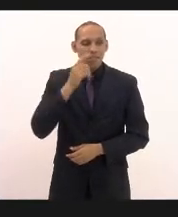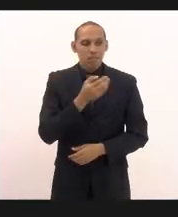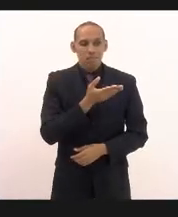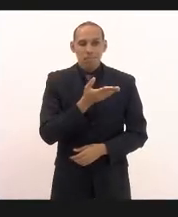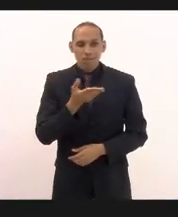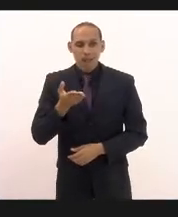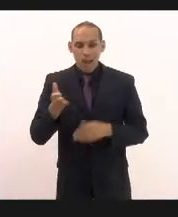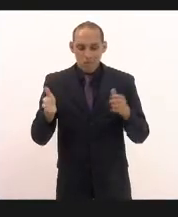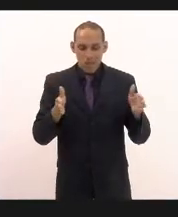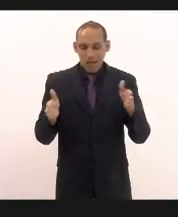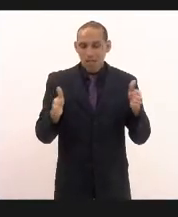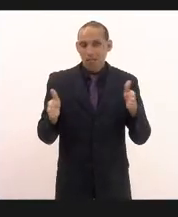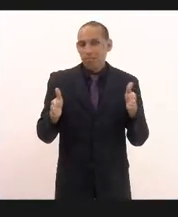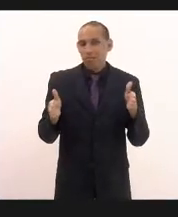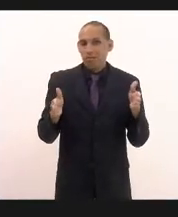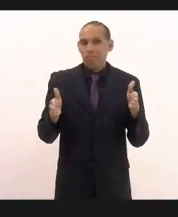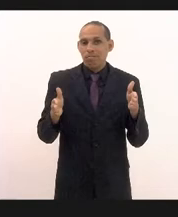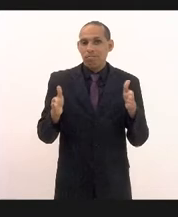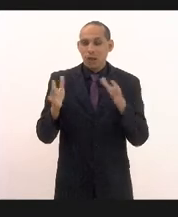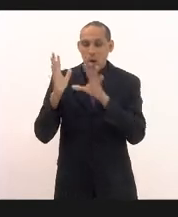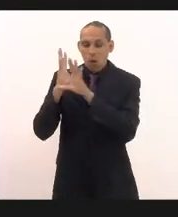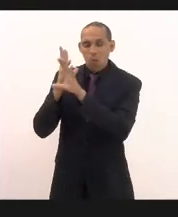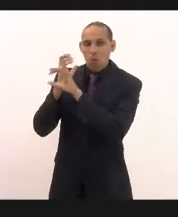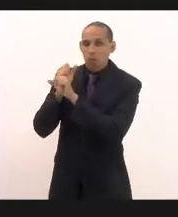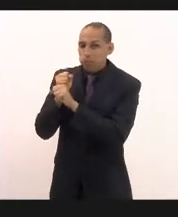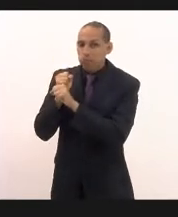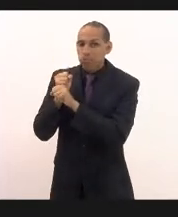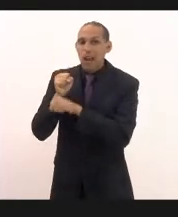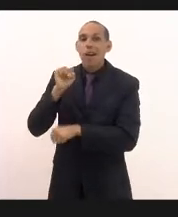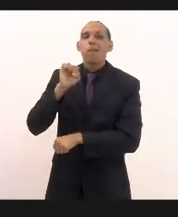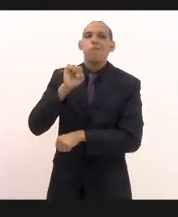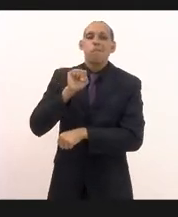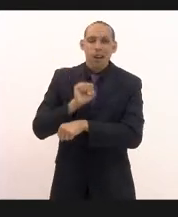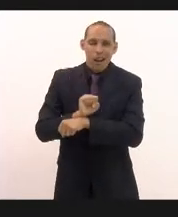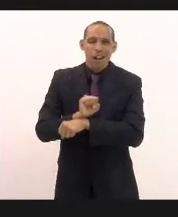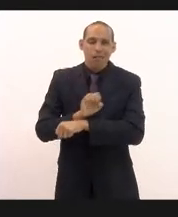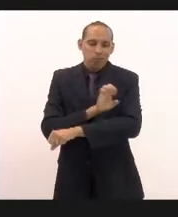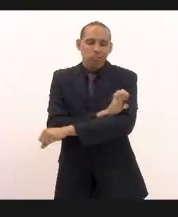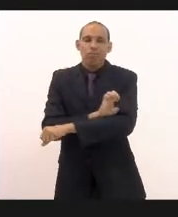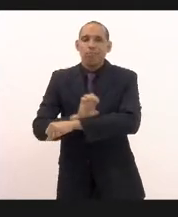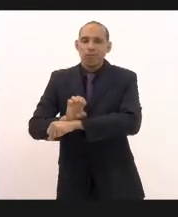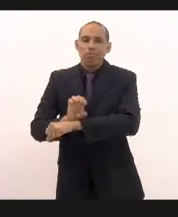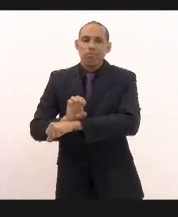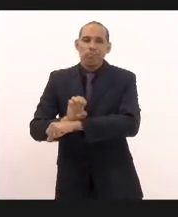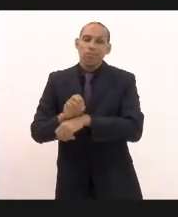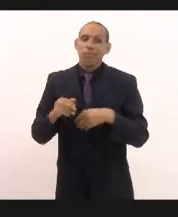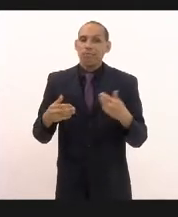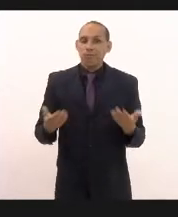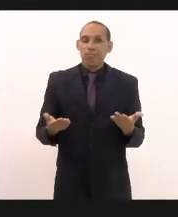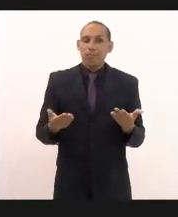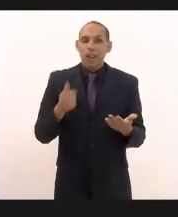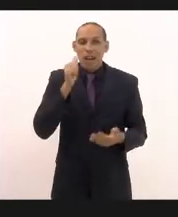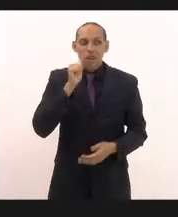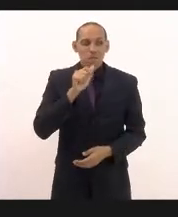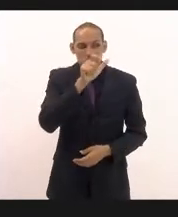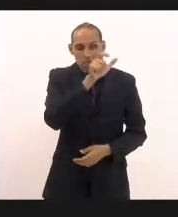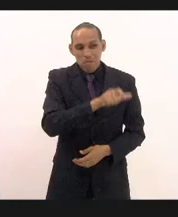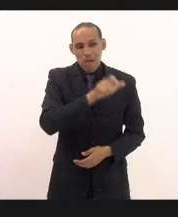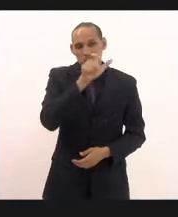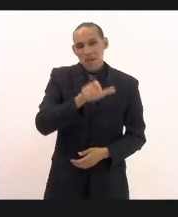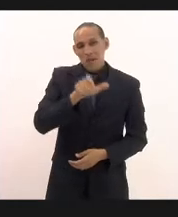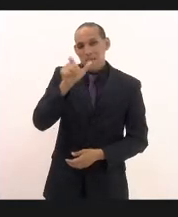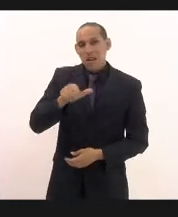período é contabilizado e é paralisado no estágio probatório. Então, ela fica em situação de